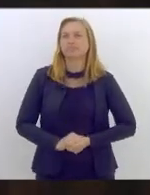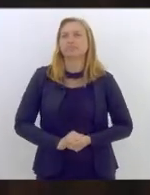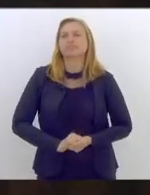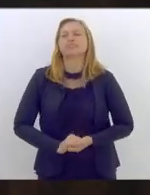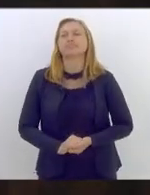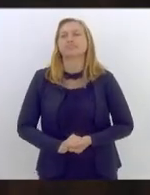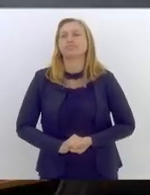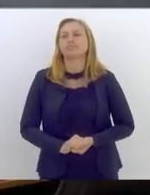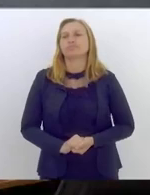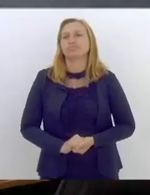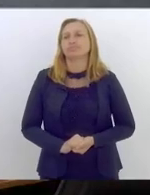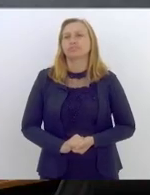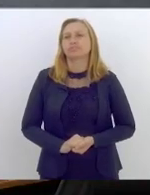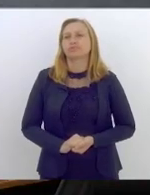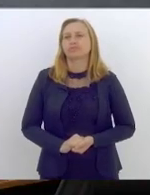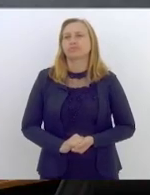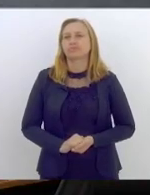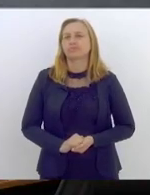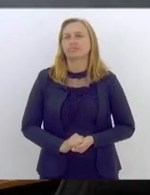Rocha.